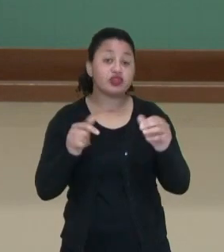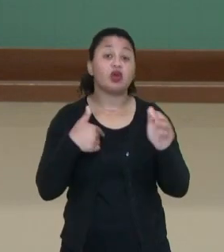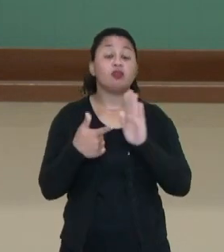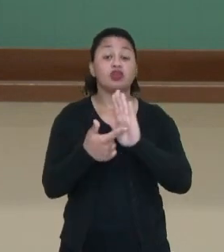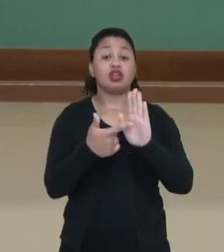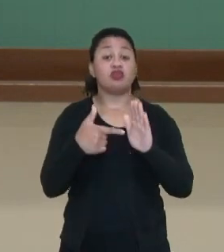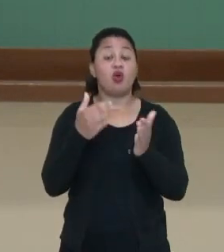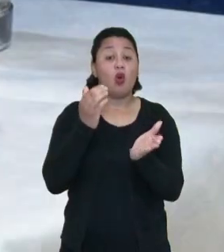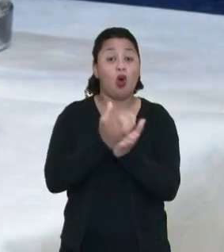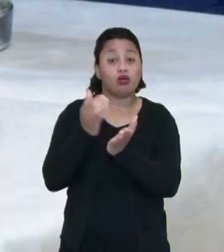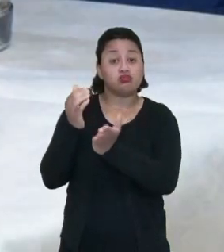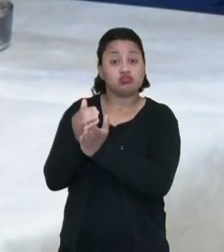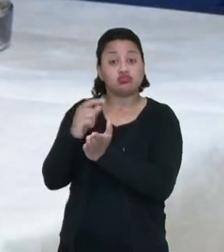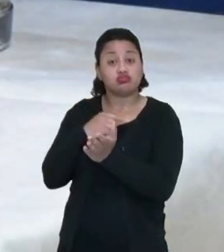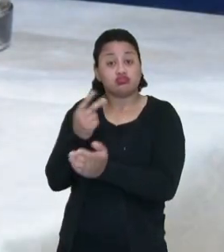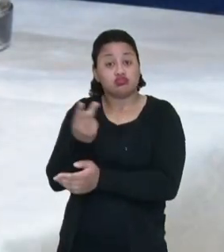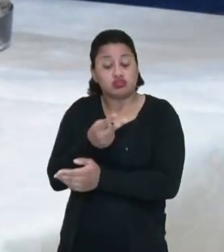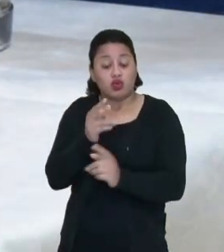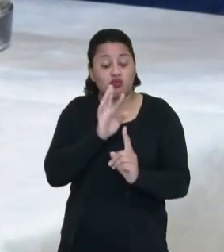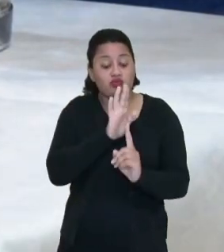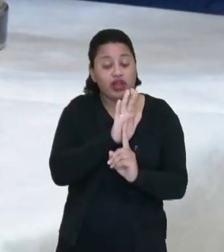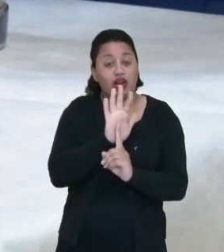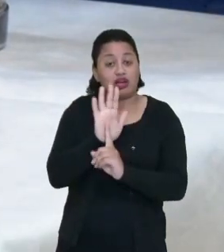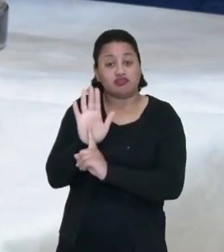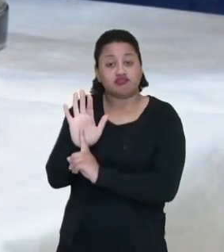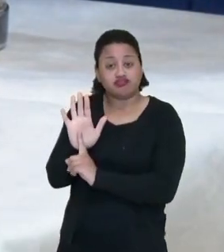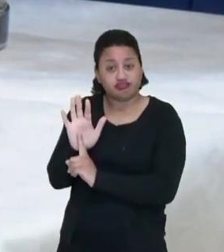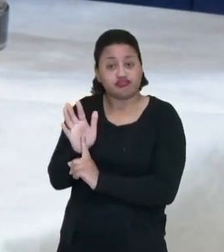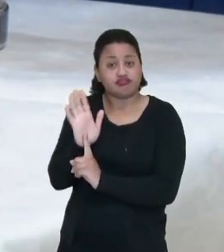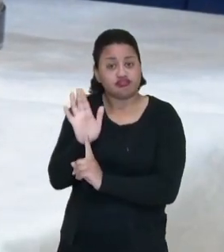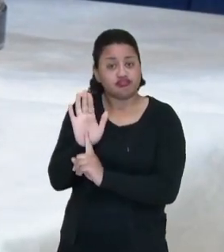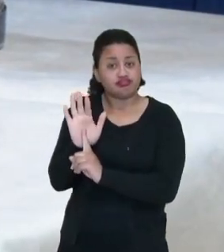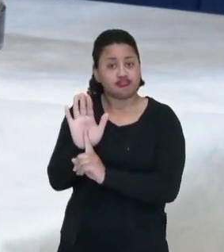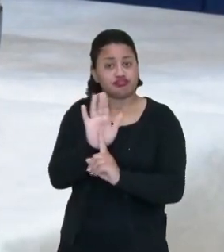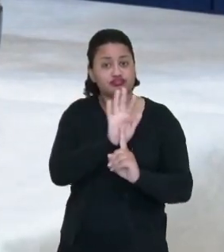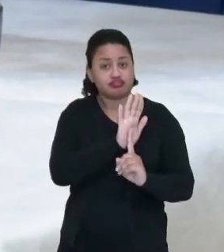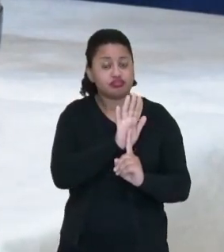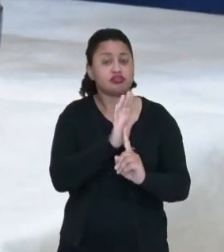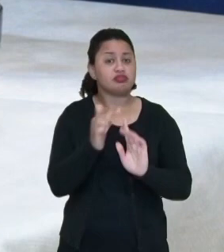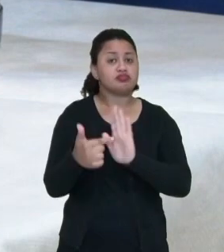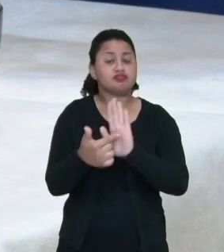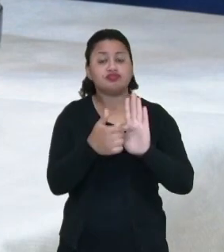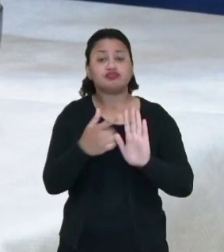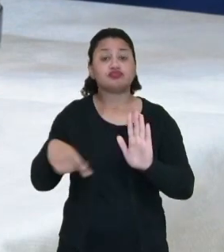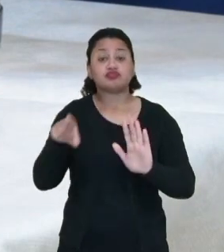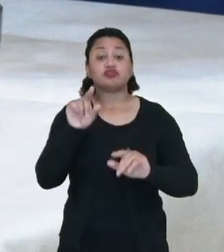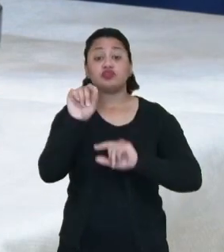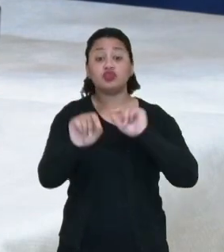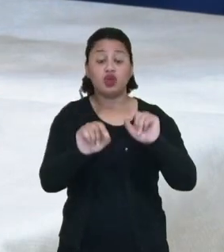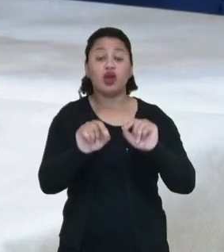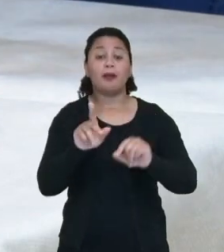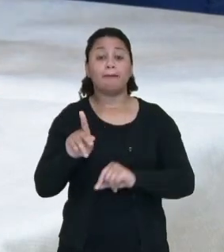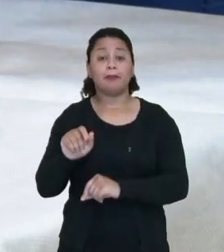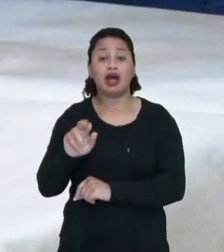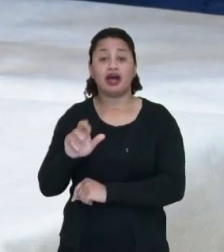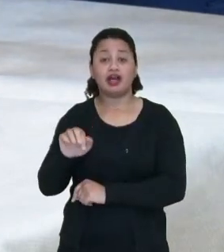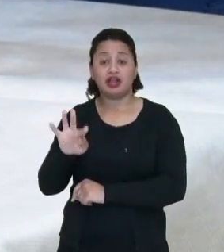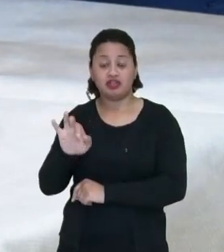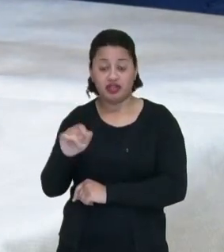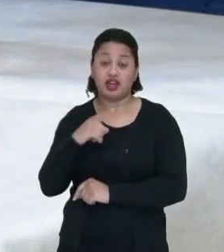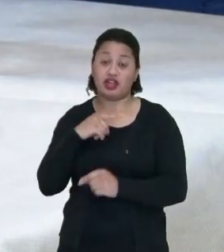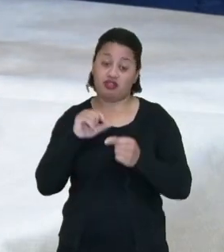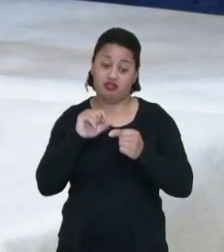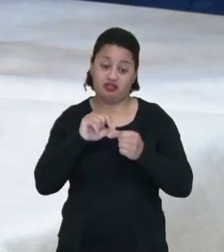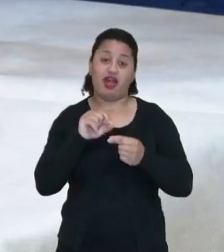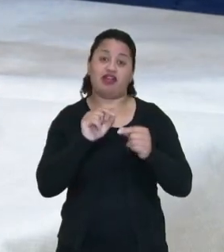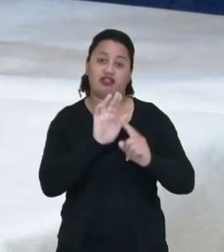copos, né? Temos aqui 2 velas acesas. Quero, então, destacar, relembrá-lo que a parafina que ela representa para